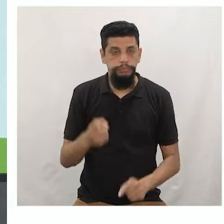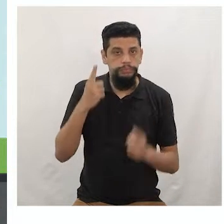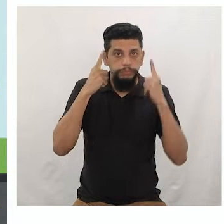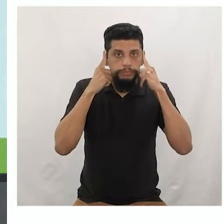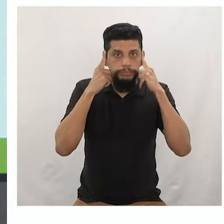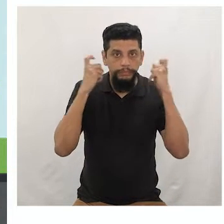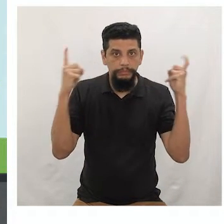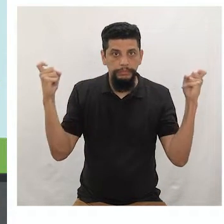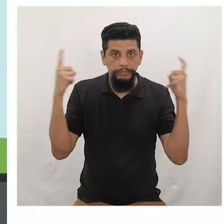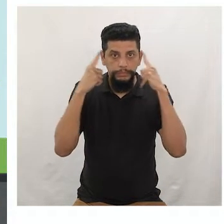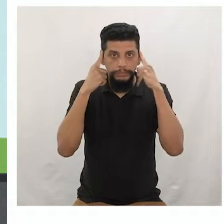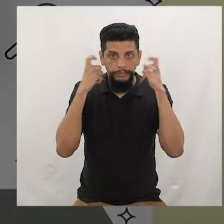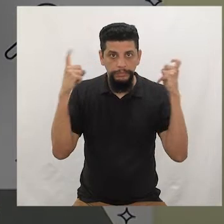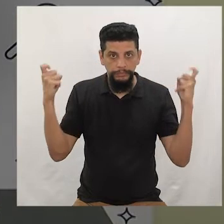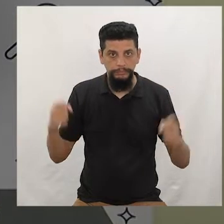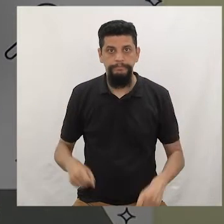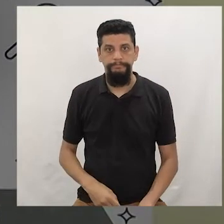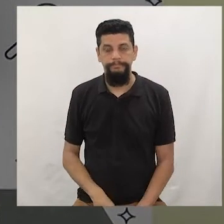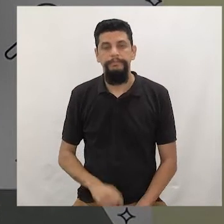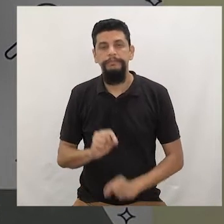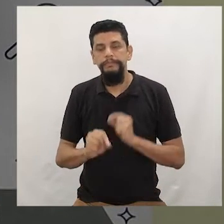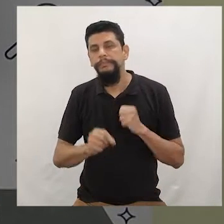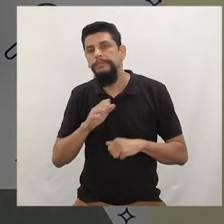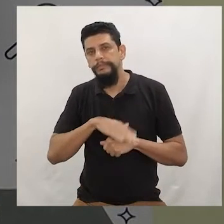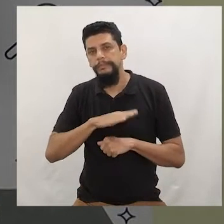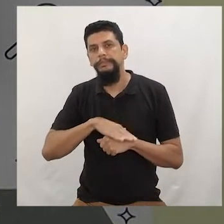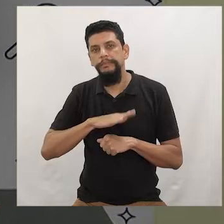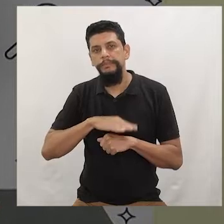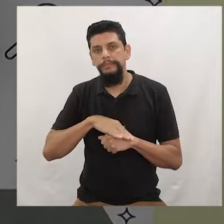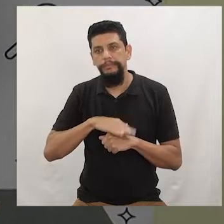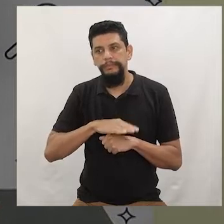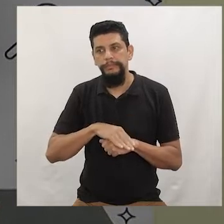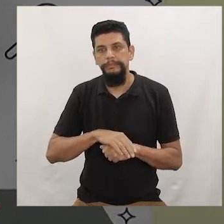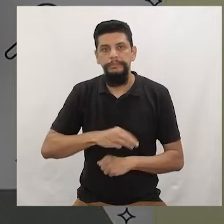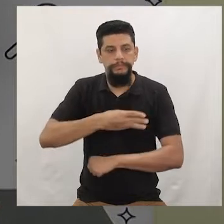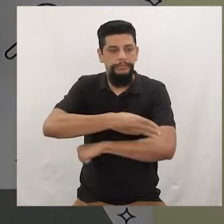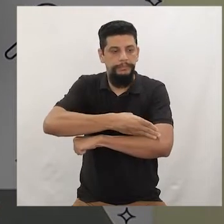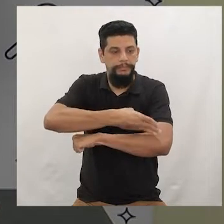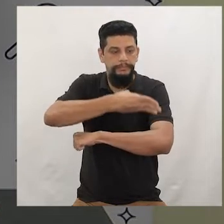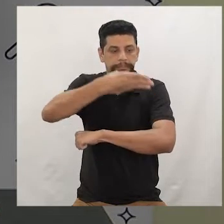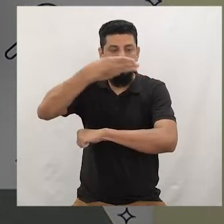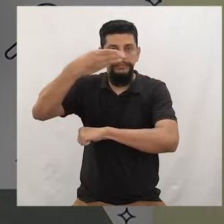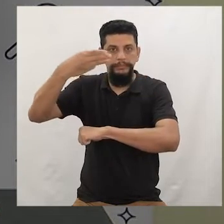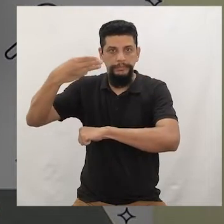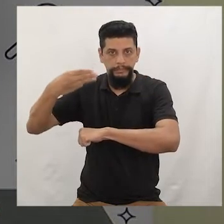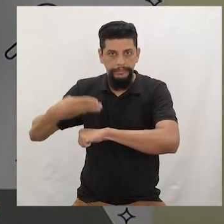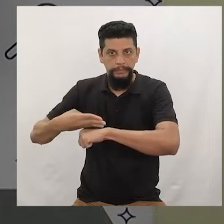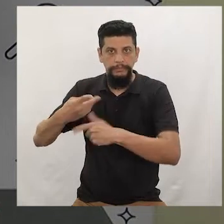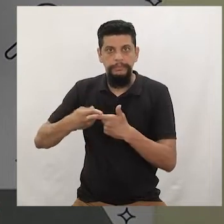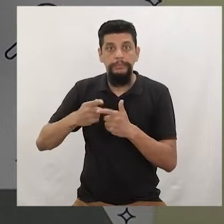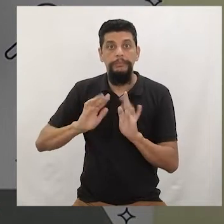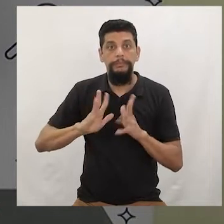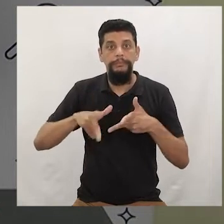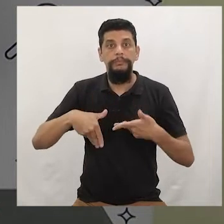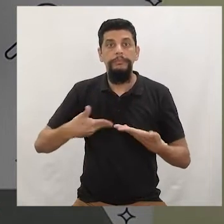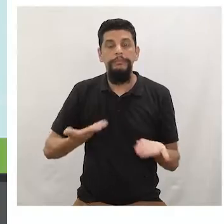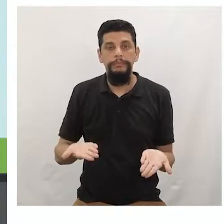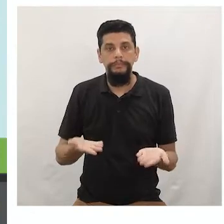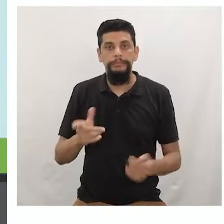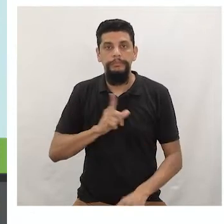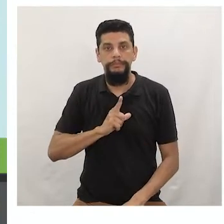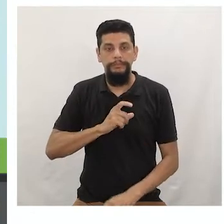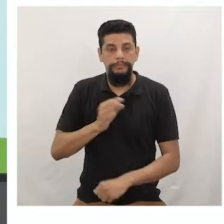trovões, né? Barulho. E o que mais? O arco-íris, porque quando tem sol